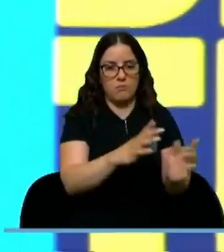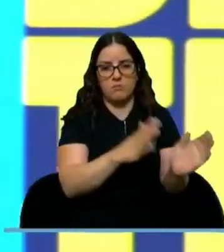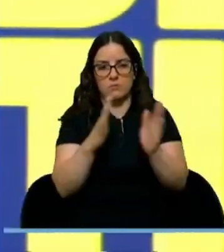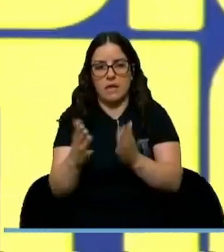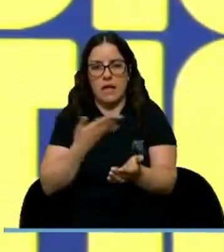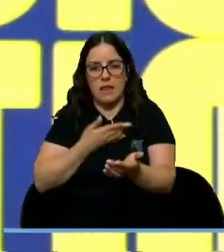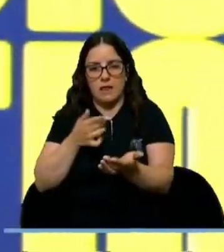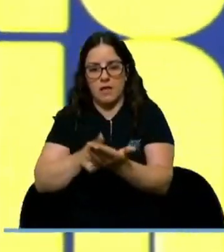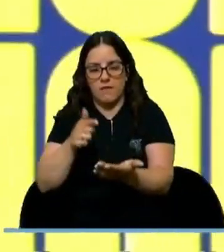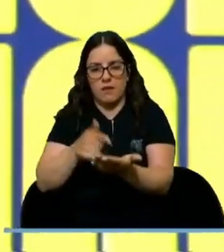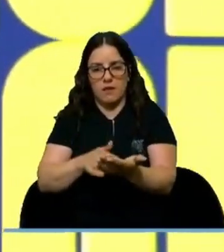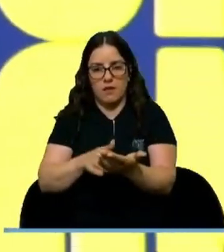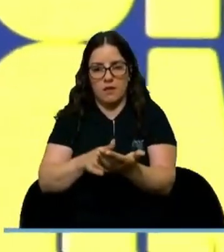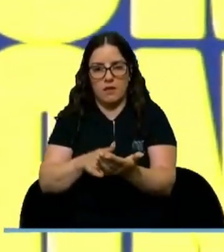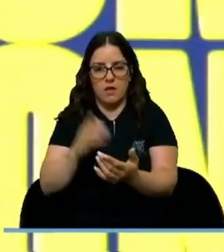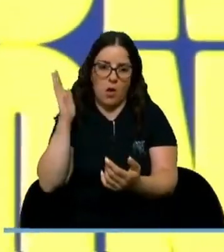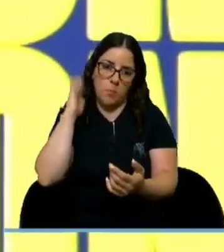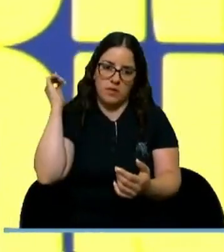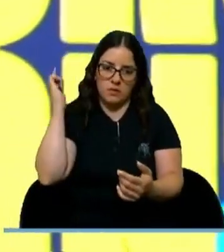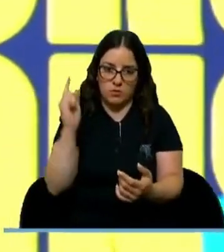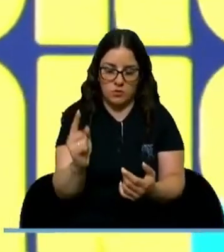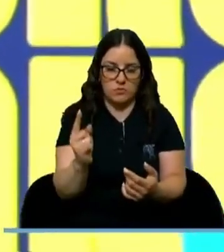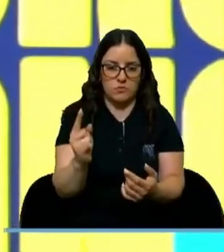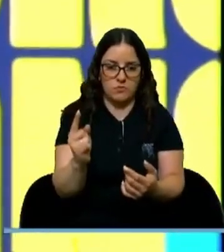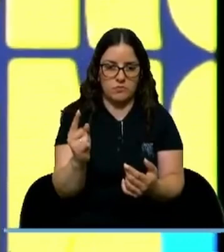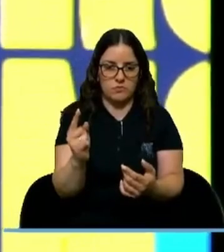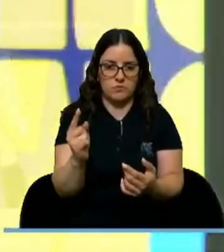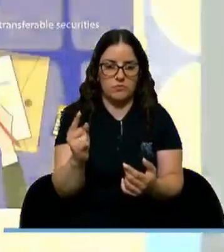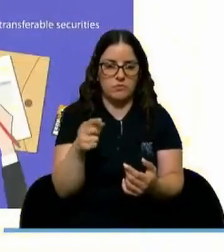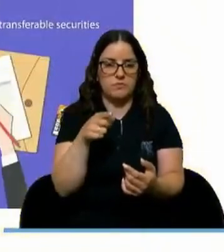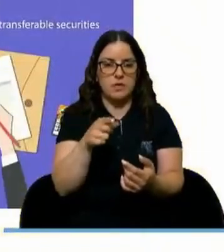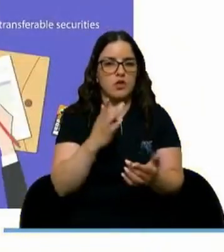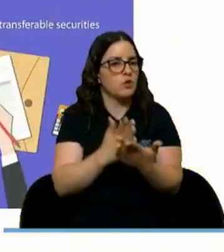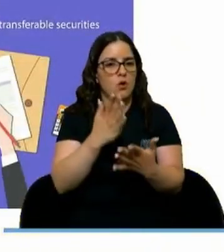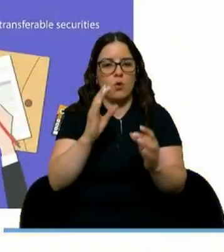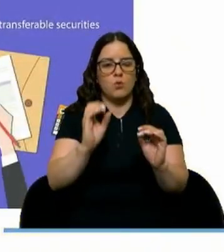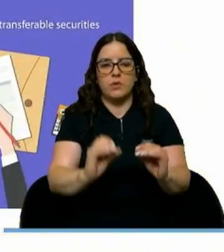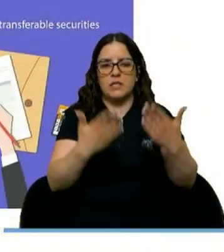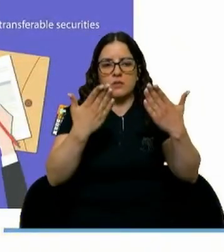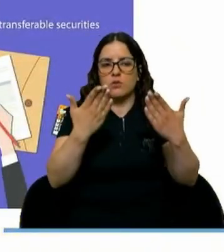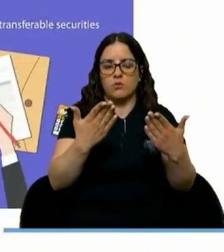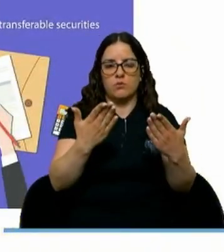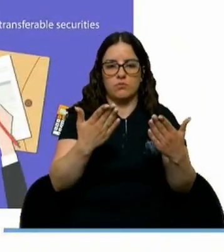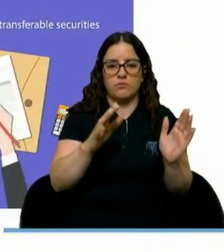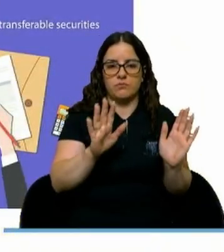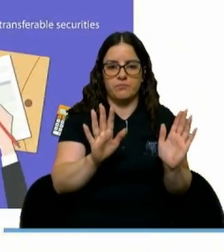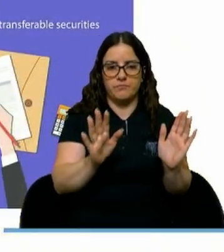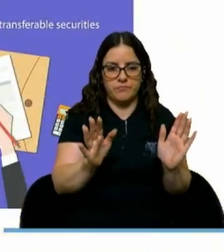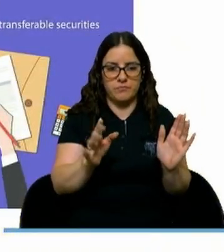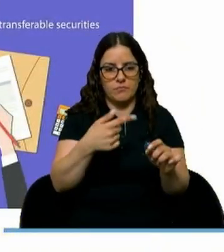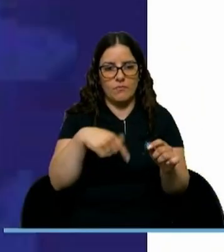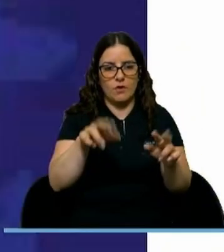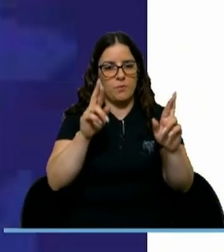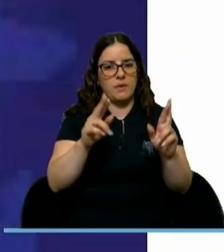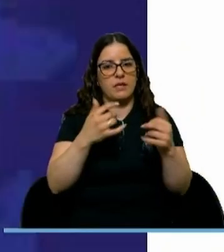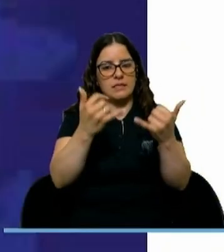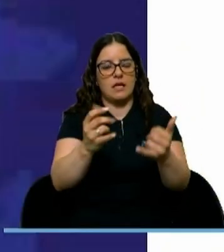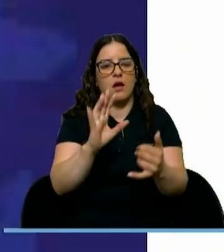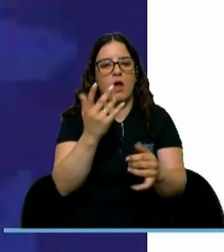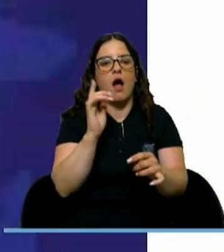dívida, obrigações. É só o início. O que é que nós esperamos que aconteça a